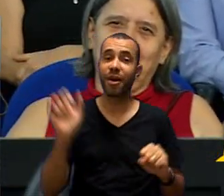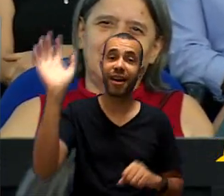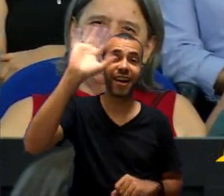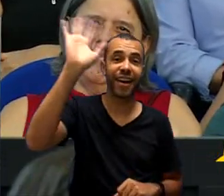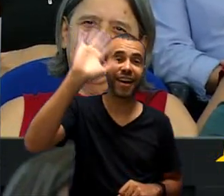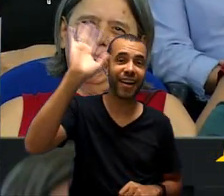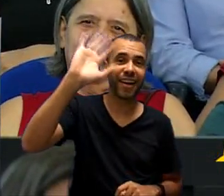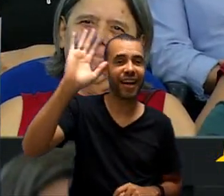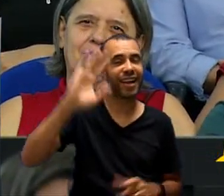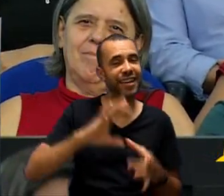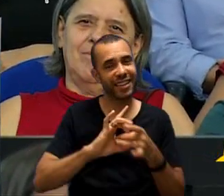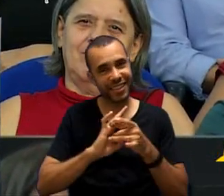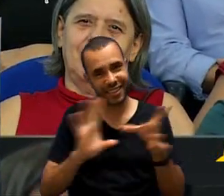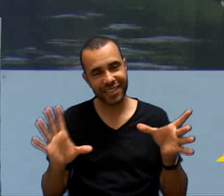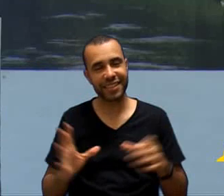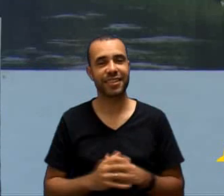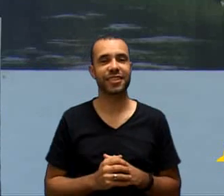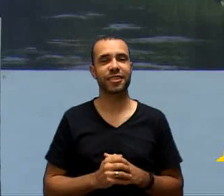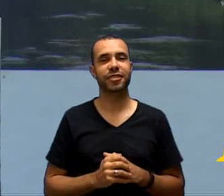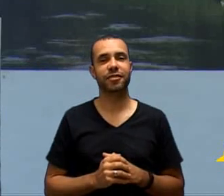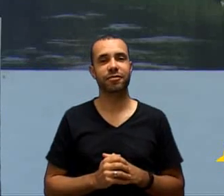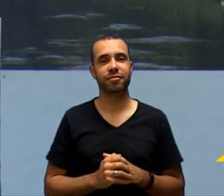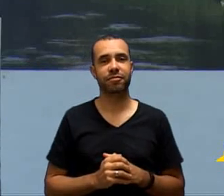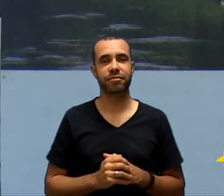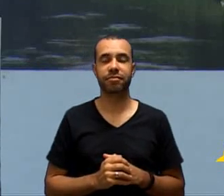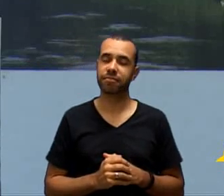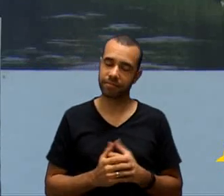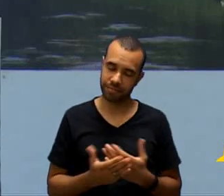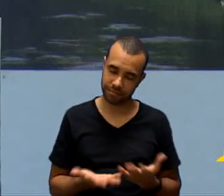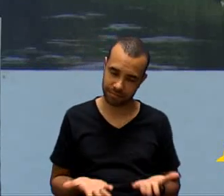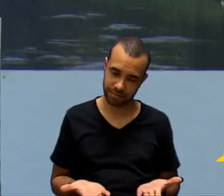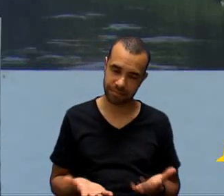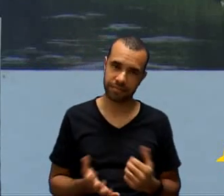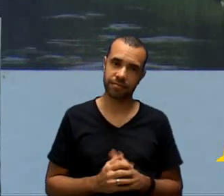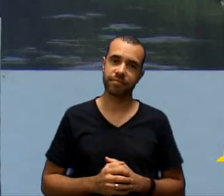gente. Isso, é assim que funciona.